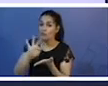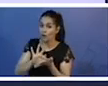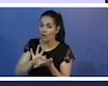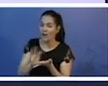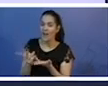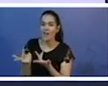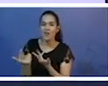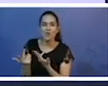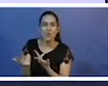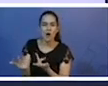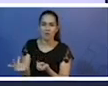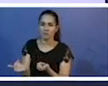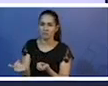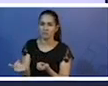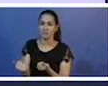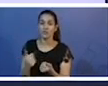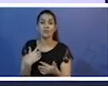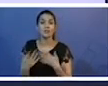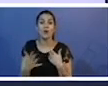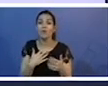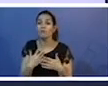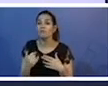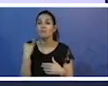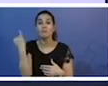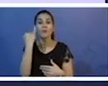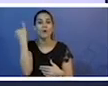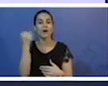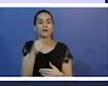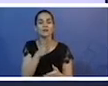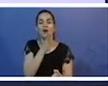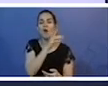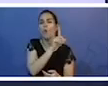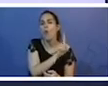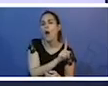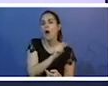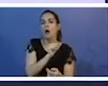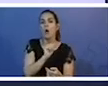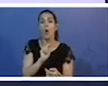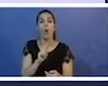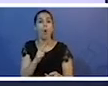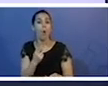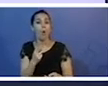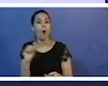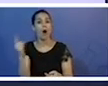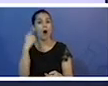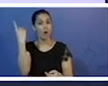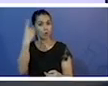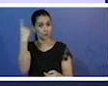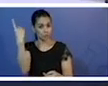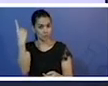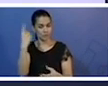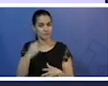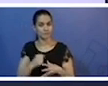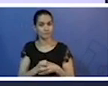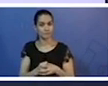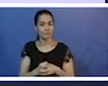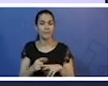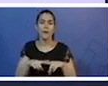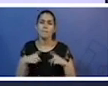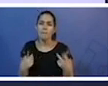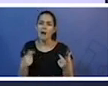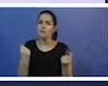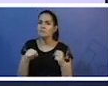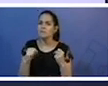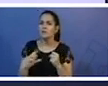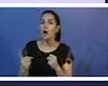mesma, independente do lado e da altura que eu usar. Desde que a altura